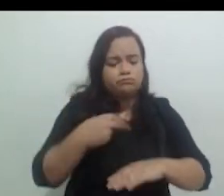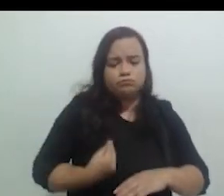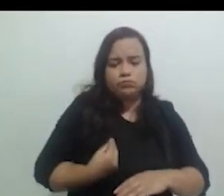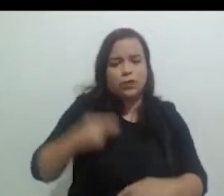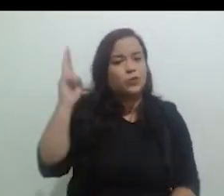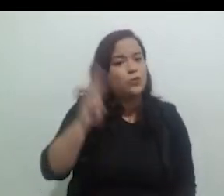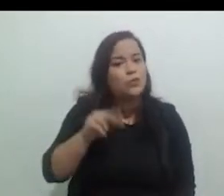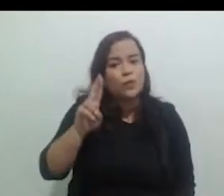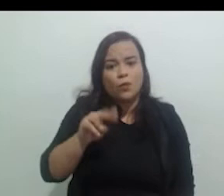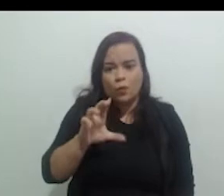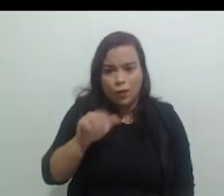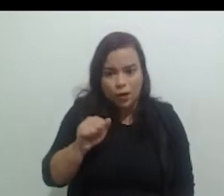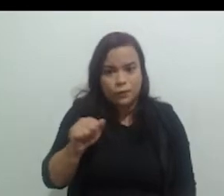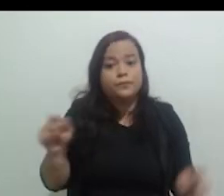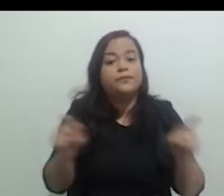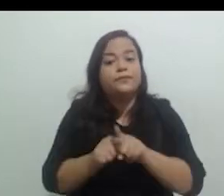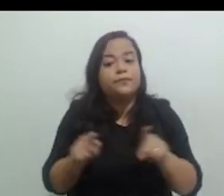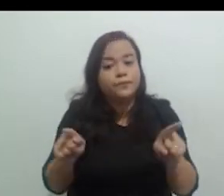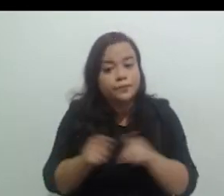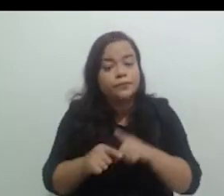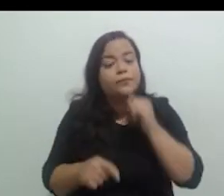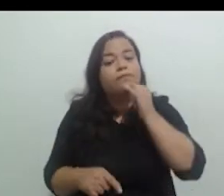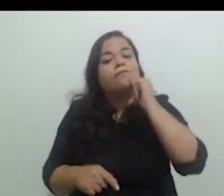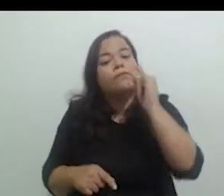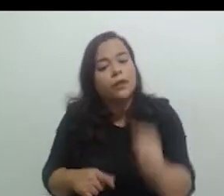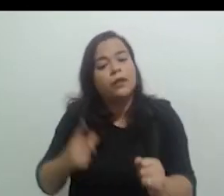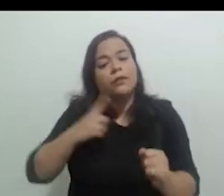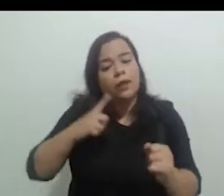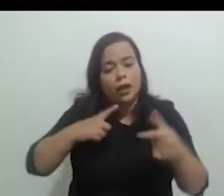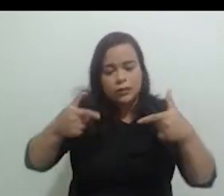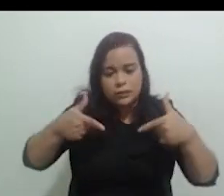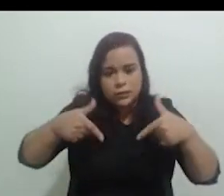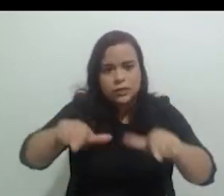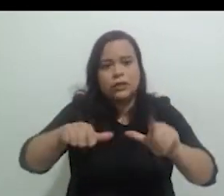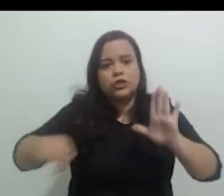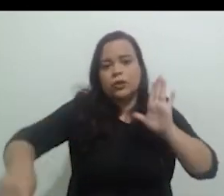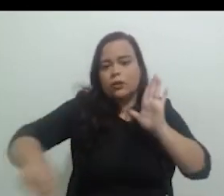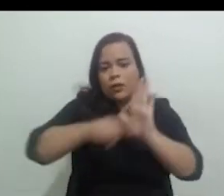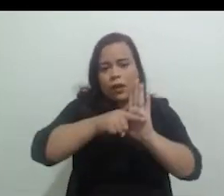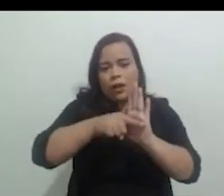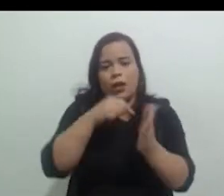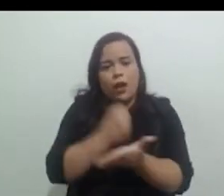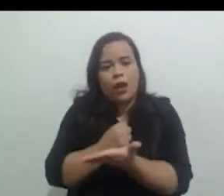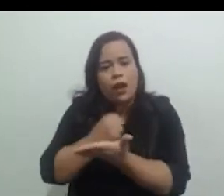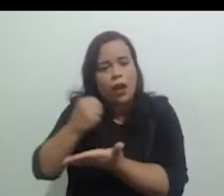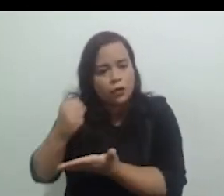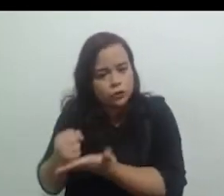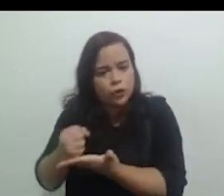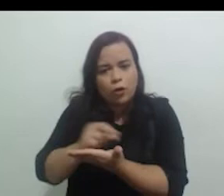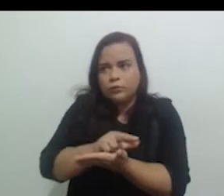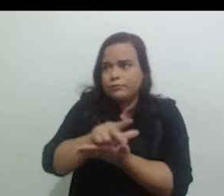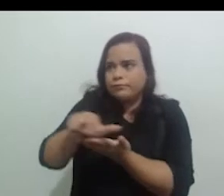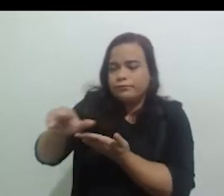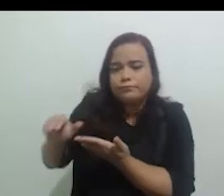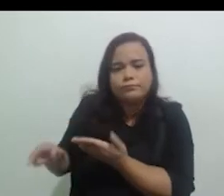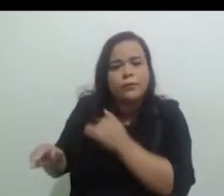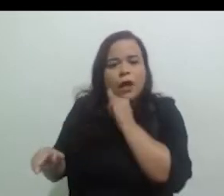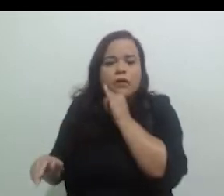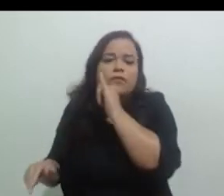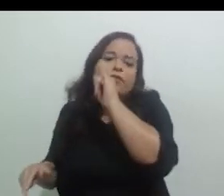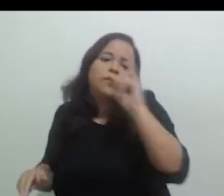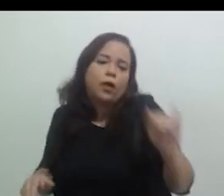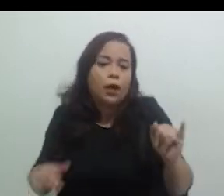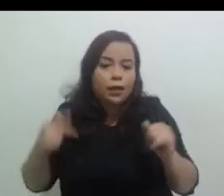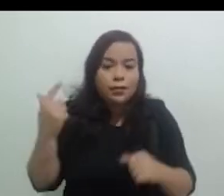magistrado, que constam certidões negativas de cartórios extrajudiciais, informando não existirem